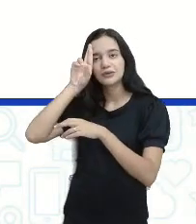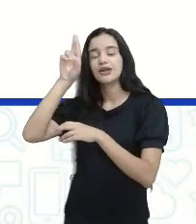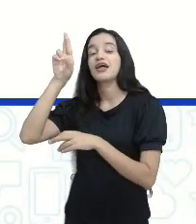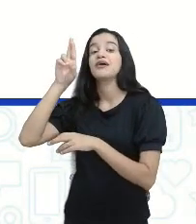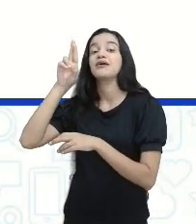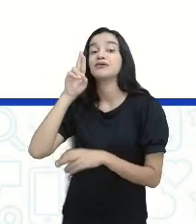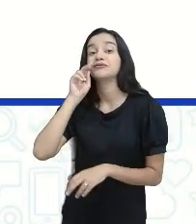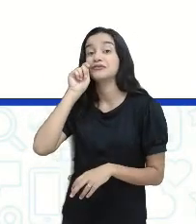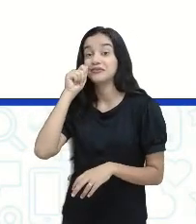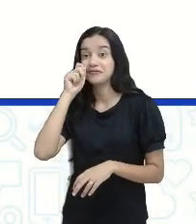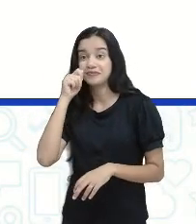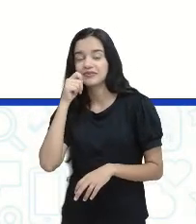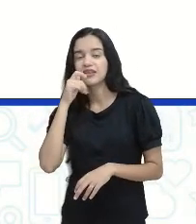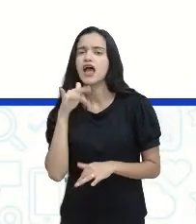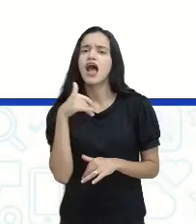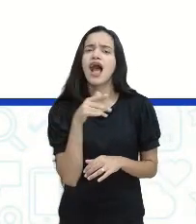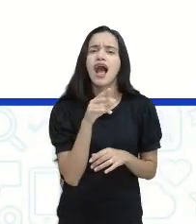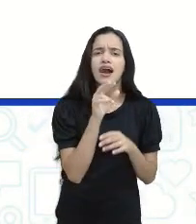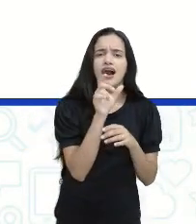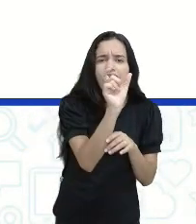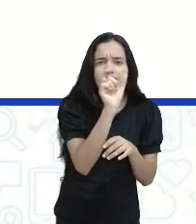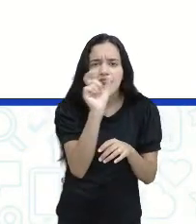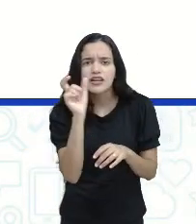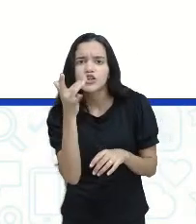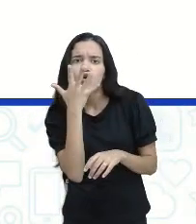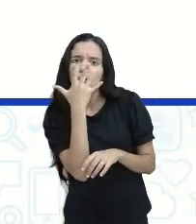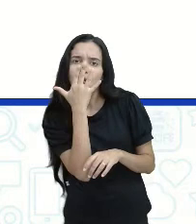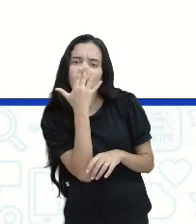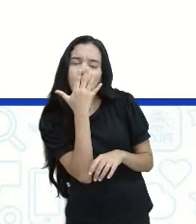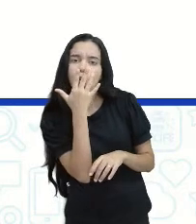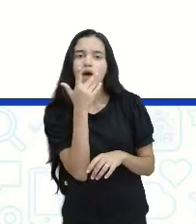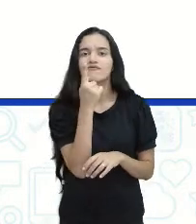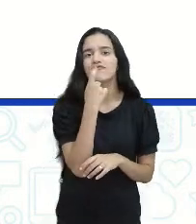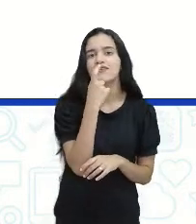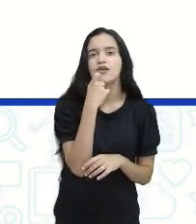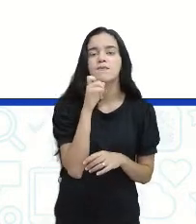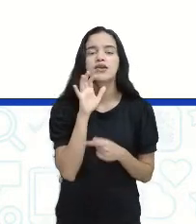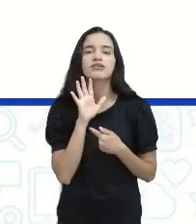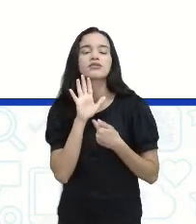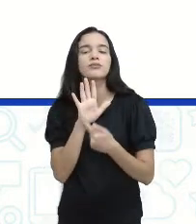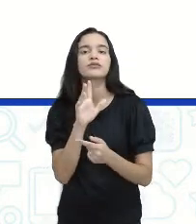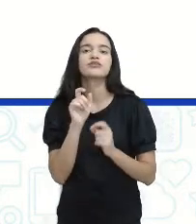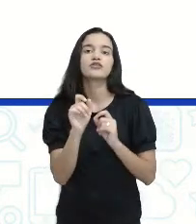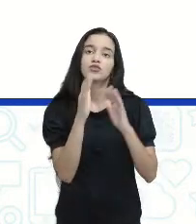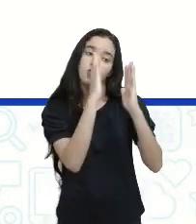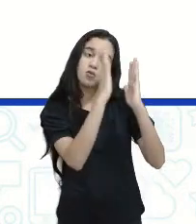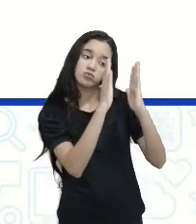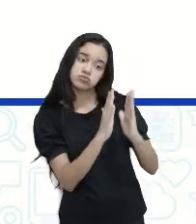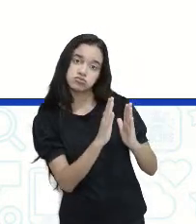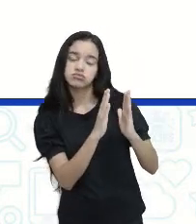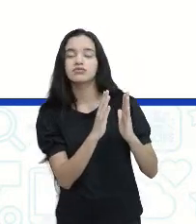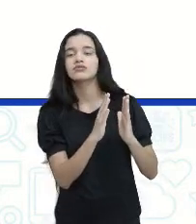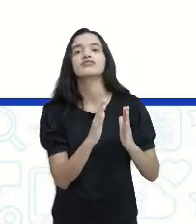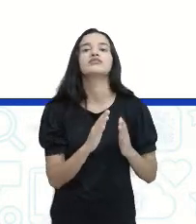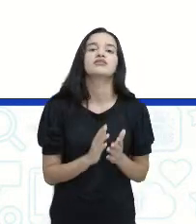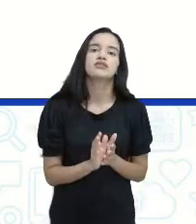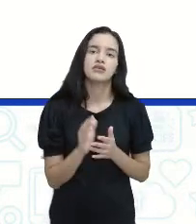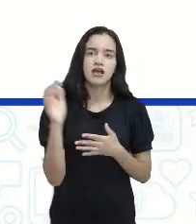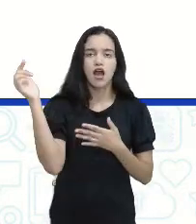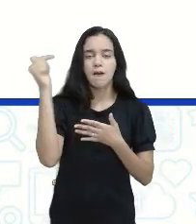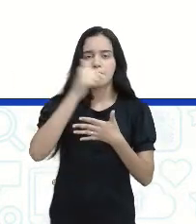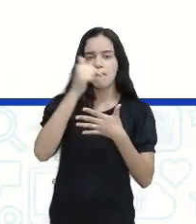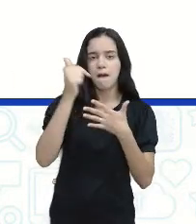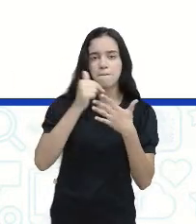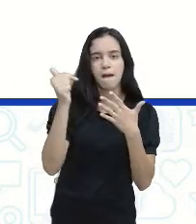Então, as letrinhas que estão em vermelho, elas estão representando aí os elementos, tá certo? Berílio, magnésio,